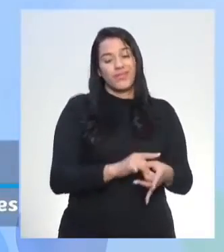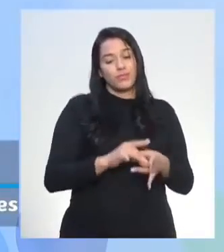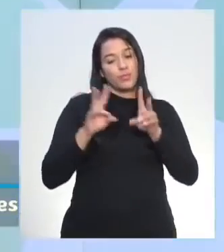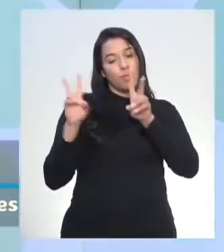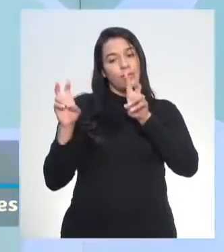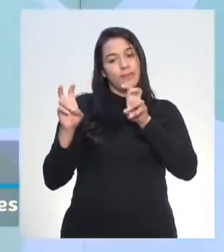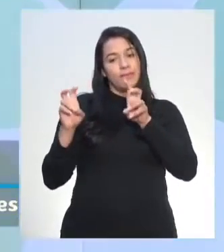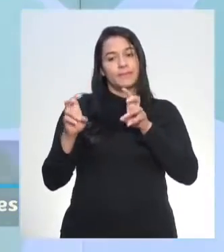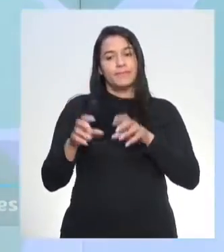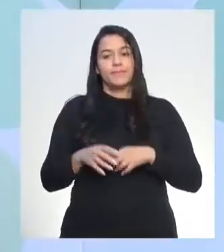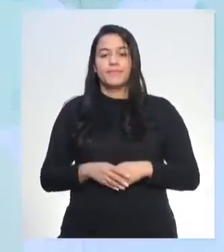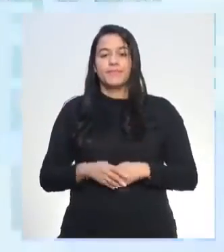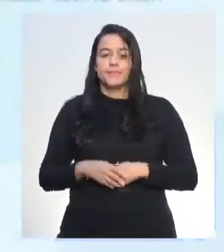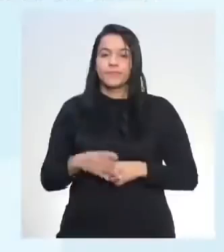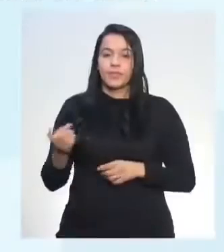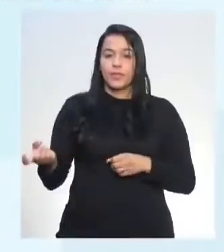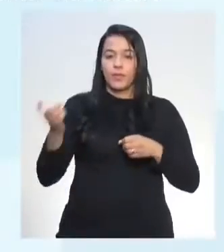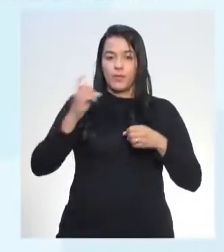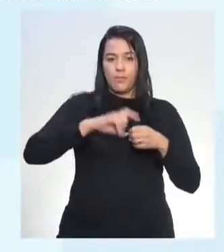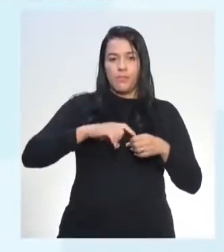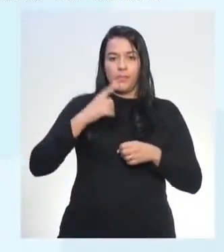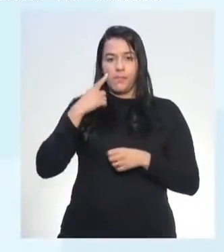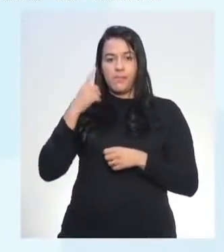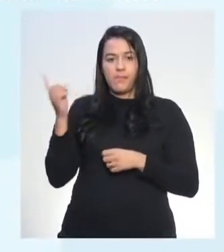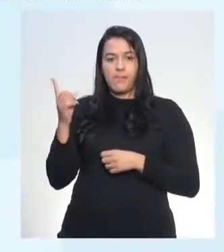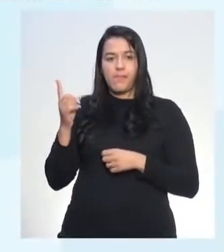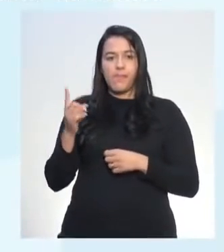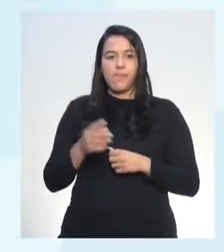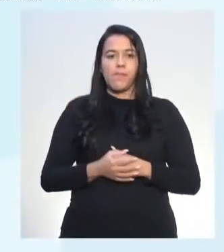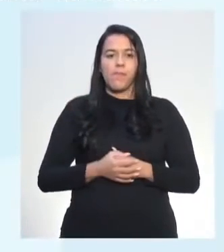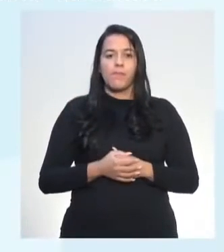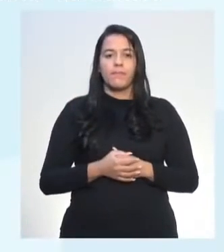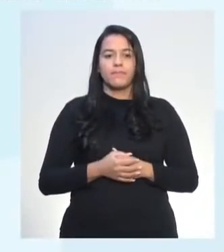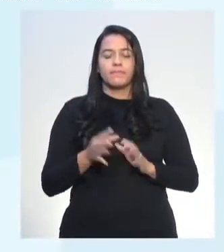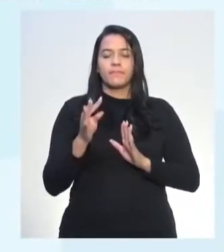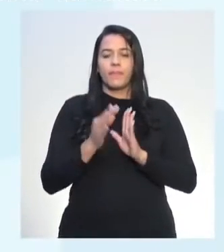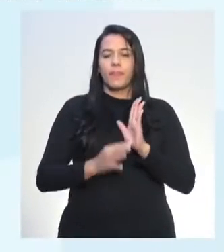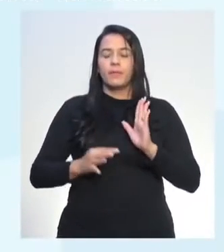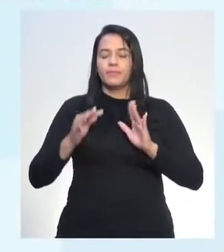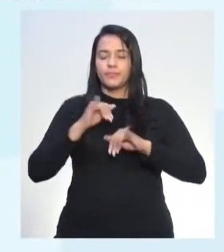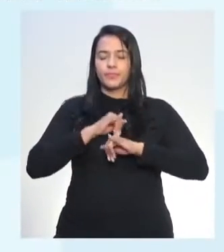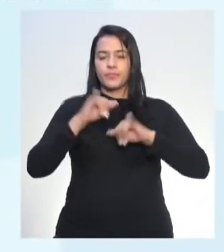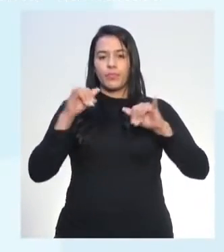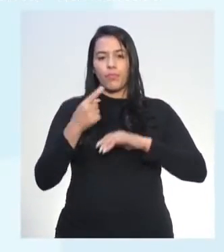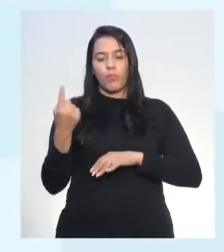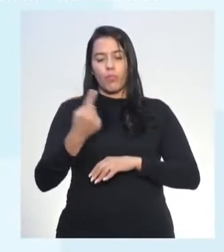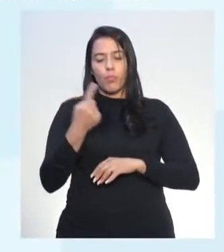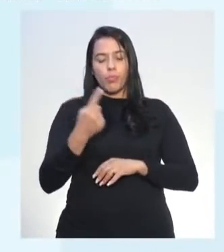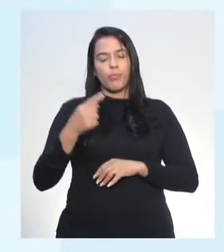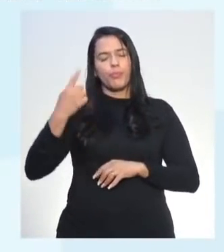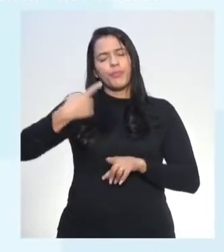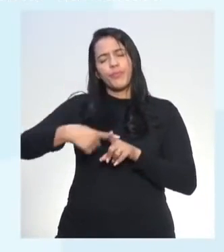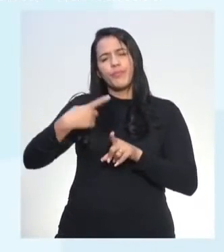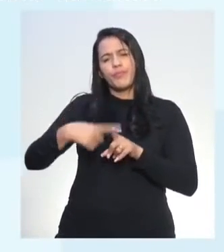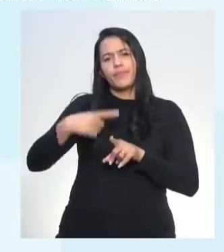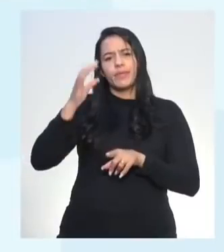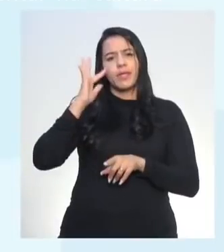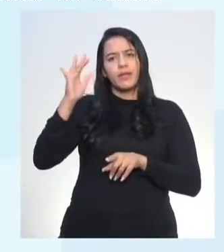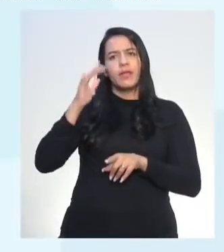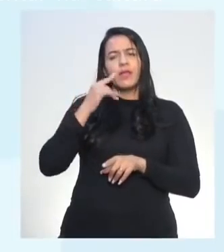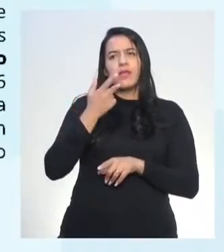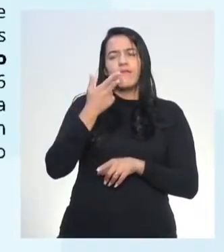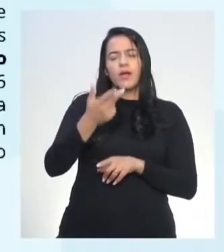você voltar, põe na tela aí de novo, se você voltar à manchete do texto 1, aí dá para você imaginar por que eles falaram